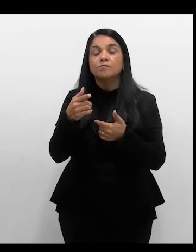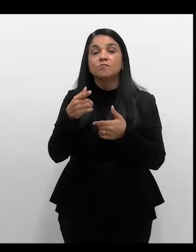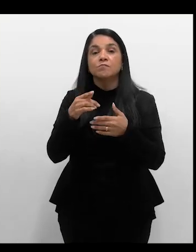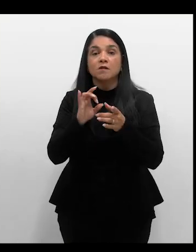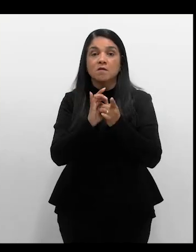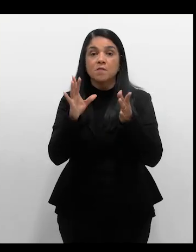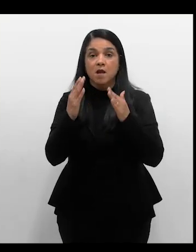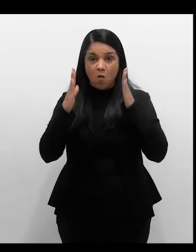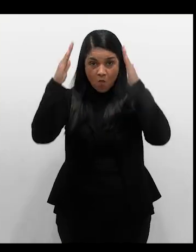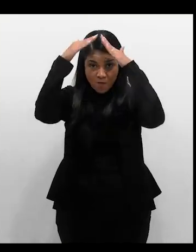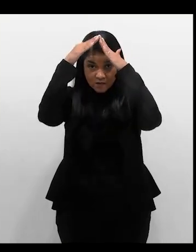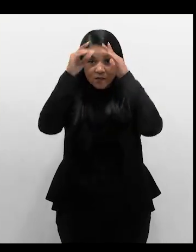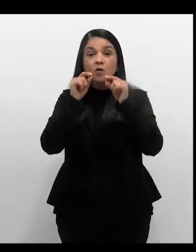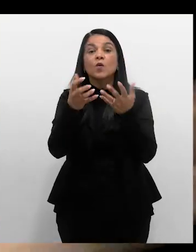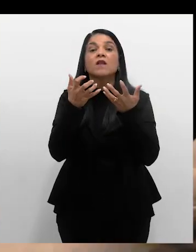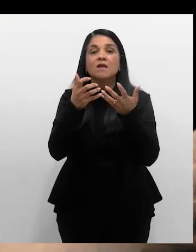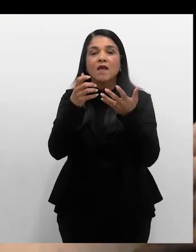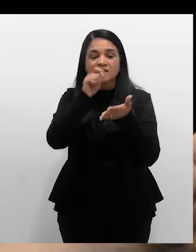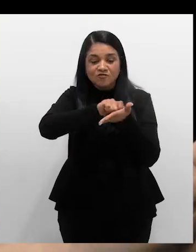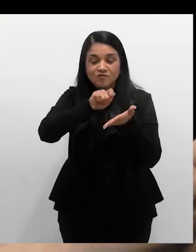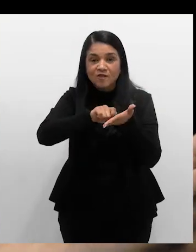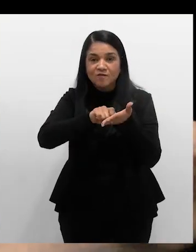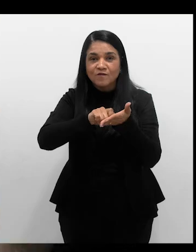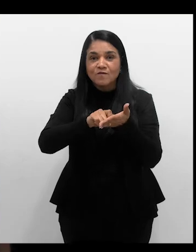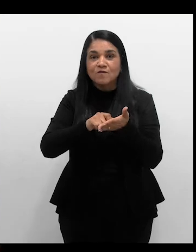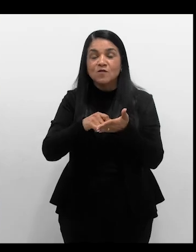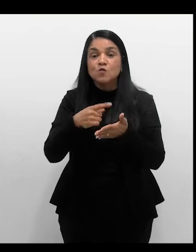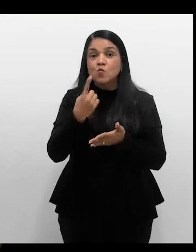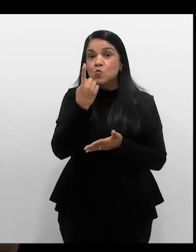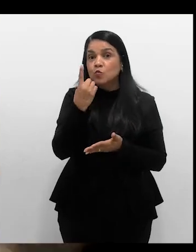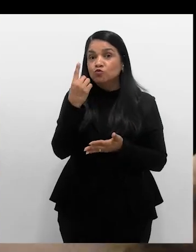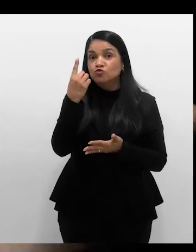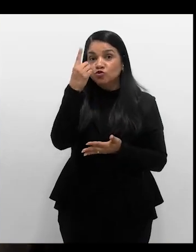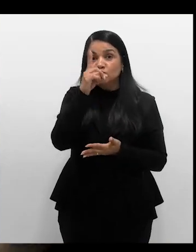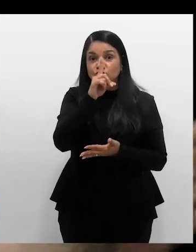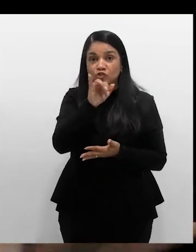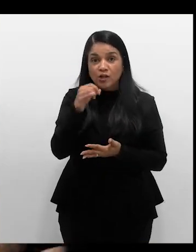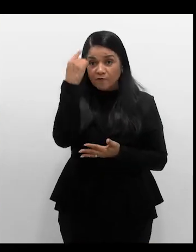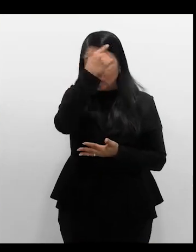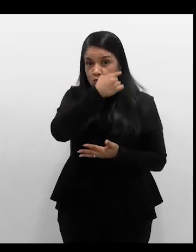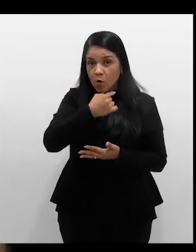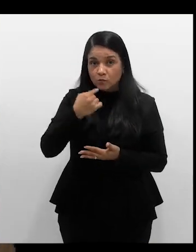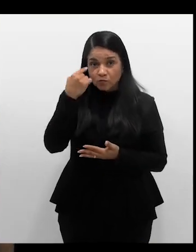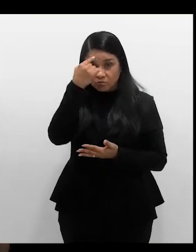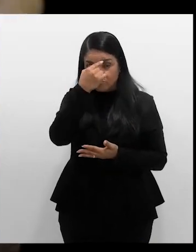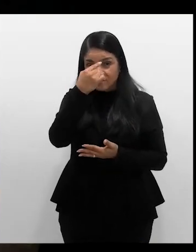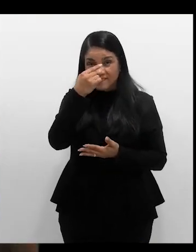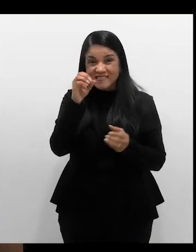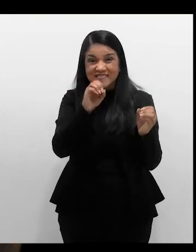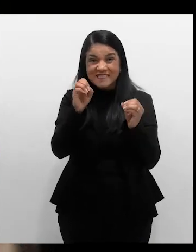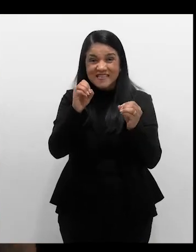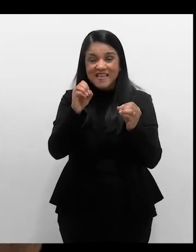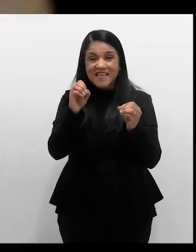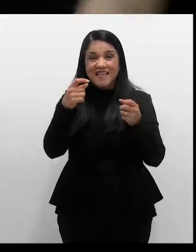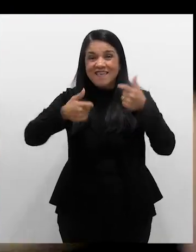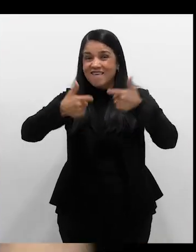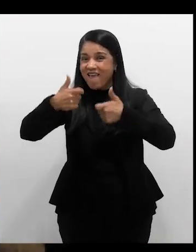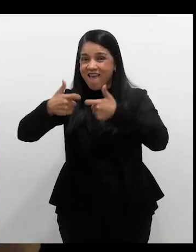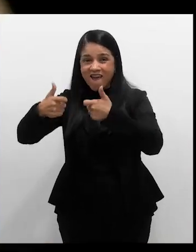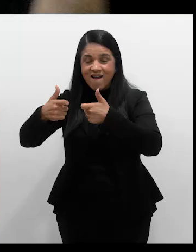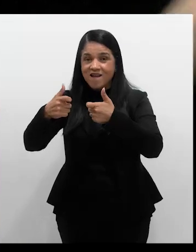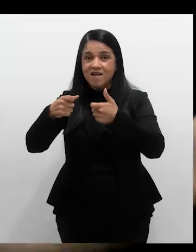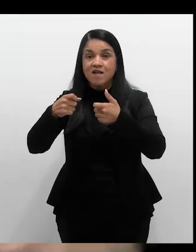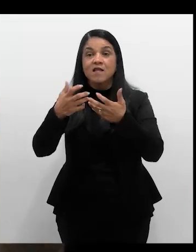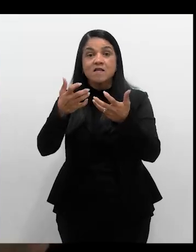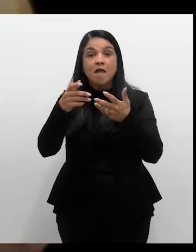são 24 horas sem guerra no mundo. Sem paz. Ninguém mata ninguém, nada acontece. E começa a envolver a ONU, os